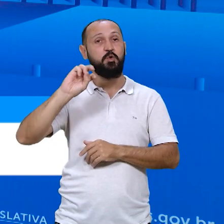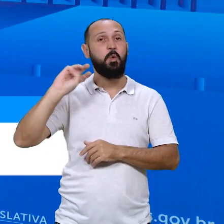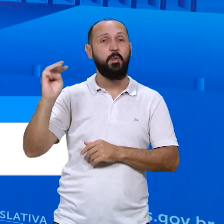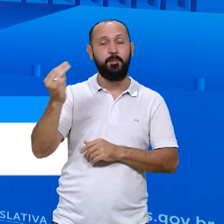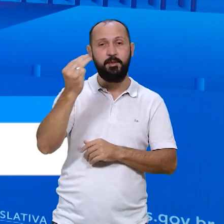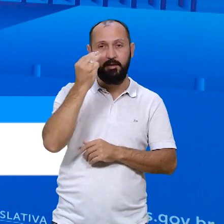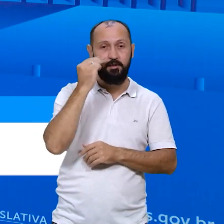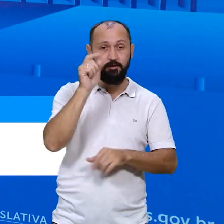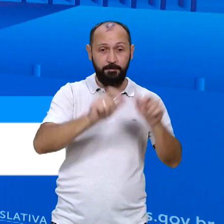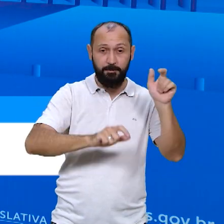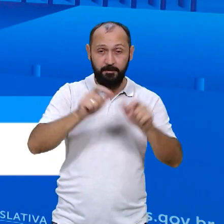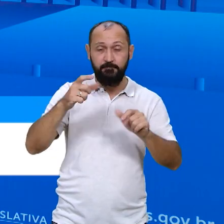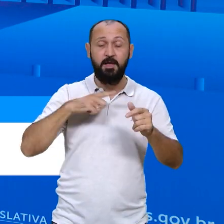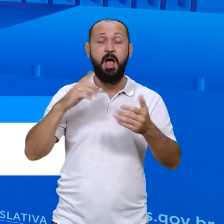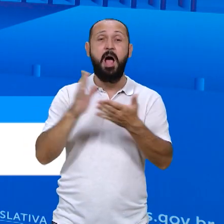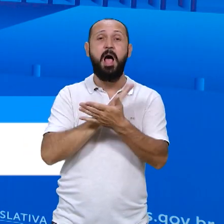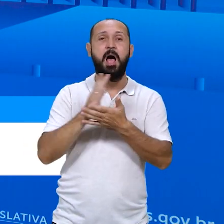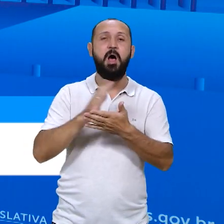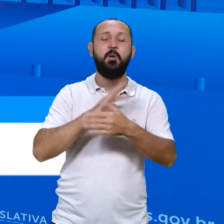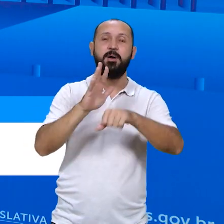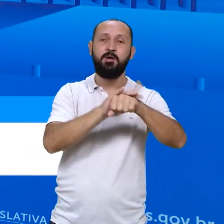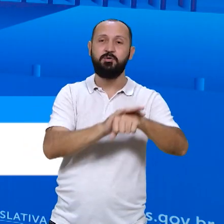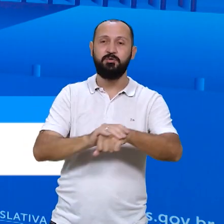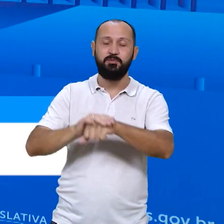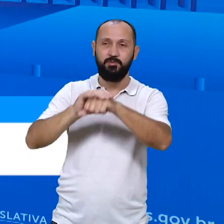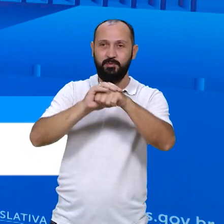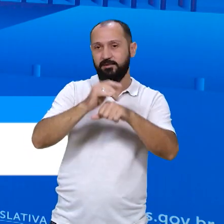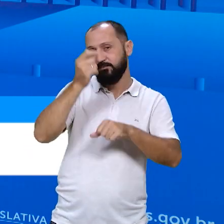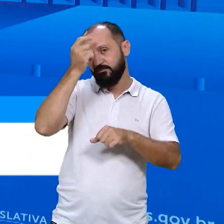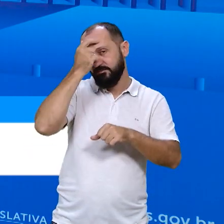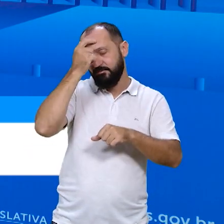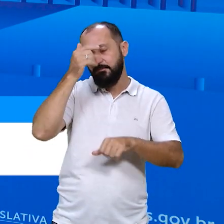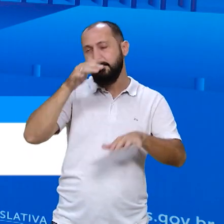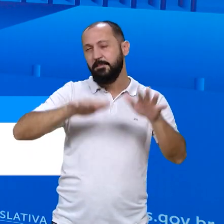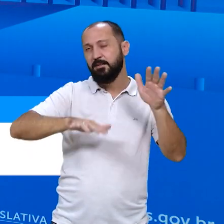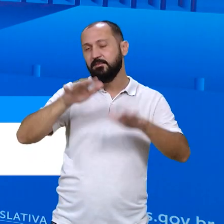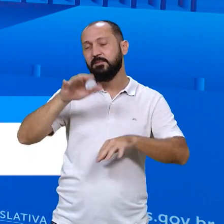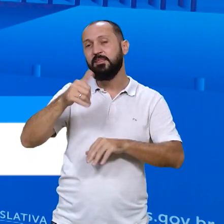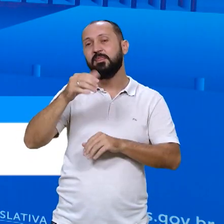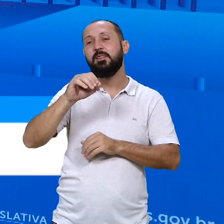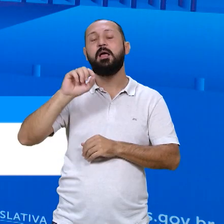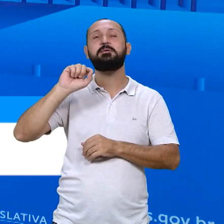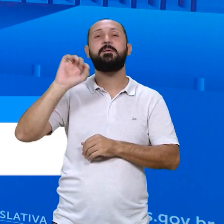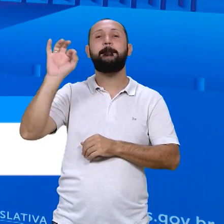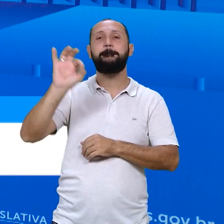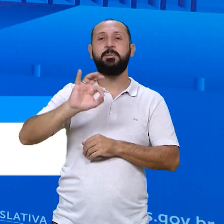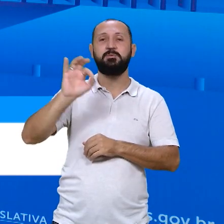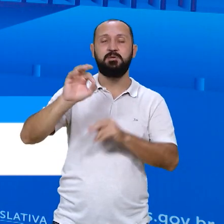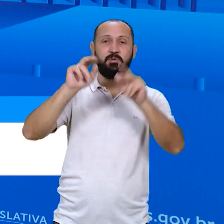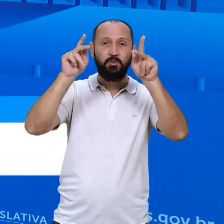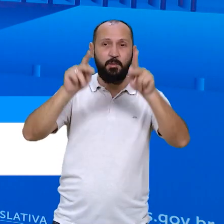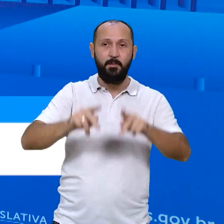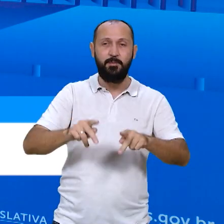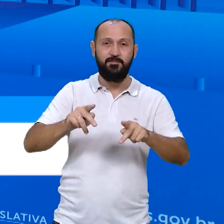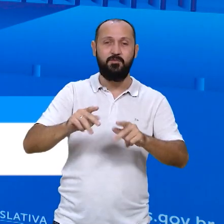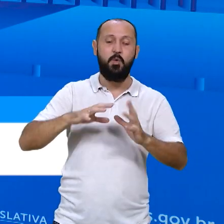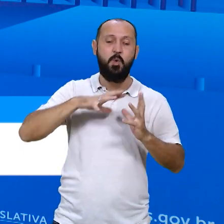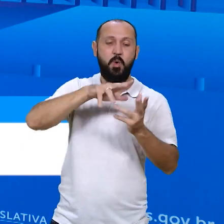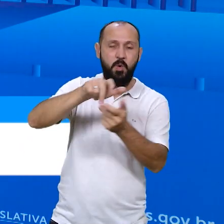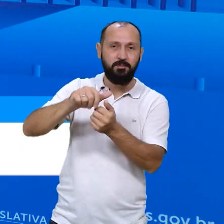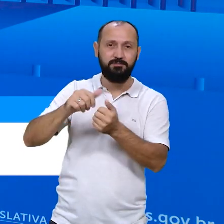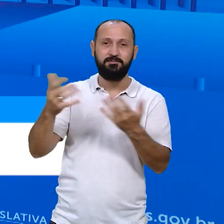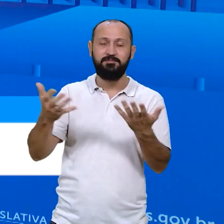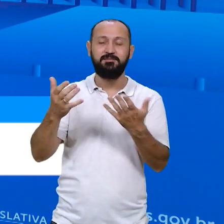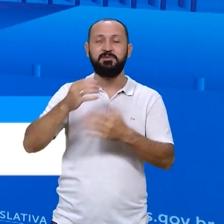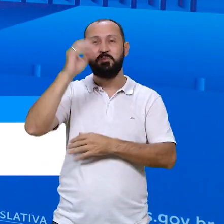de 720 milhões de pessoas sofrem com doenças mentais em todo o mundo, aproximadamente 10% de